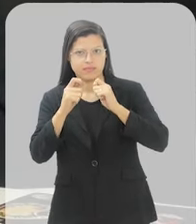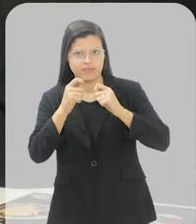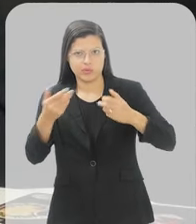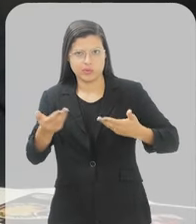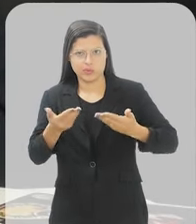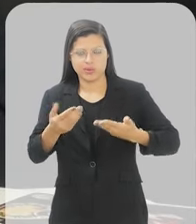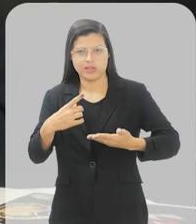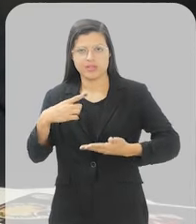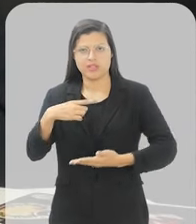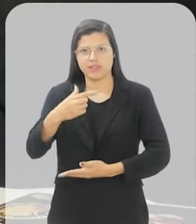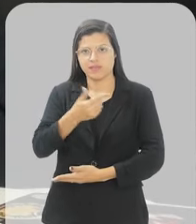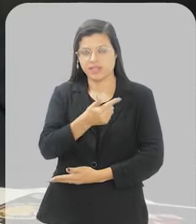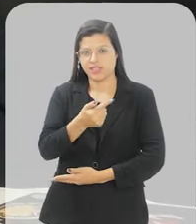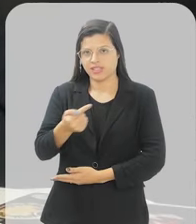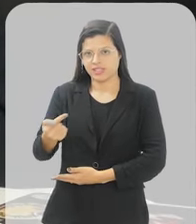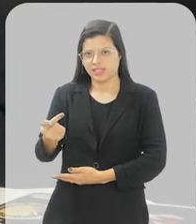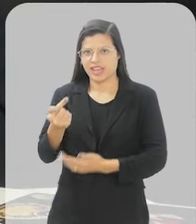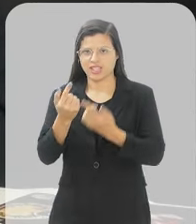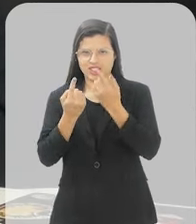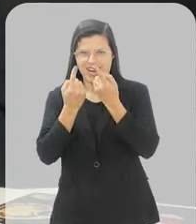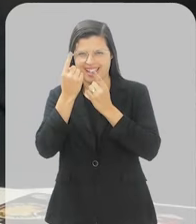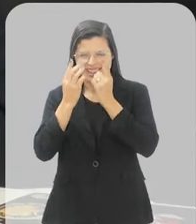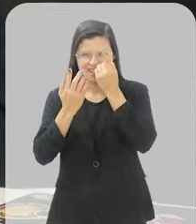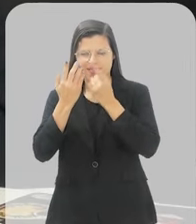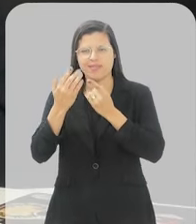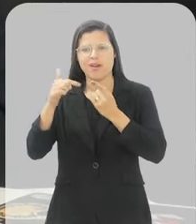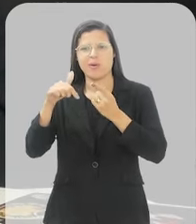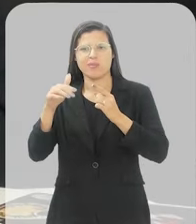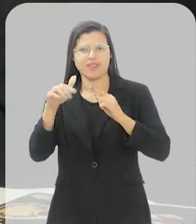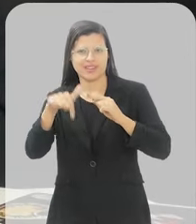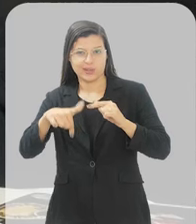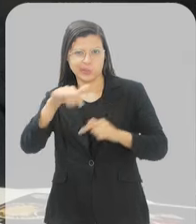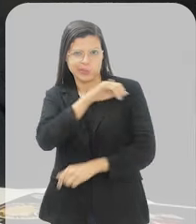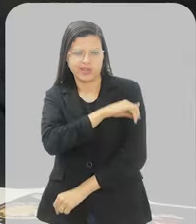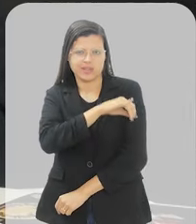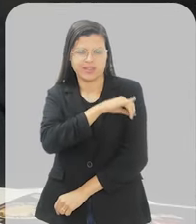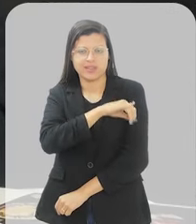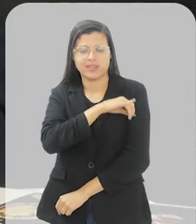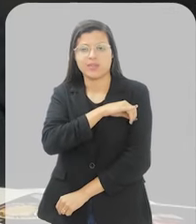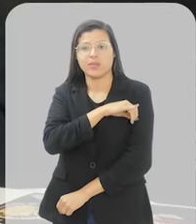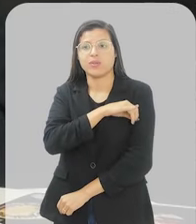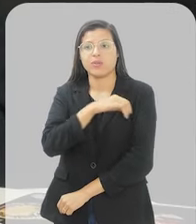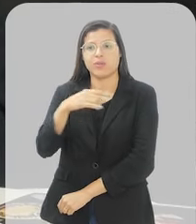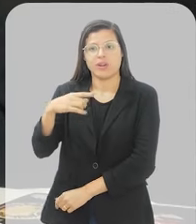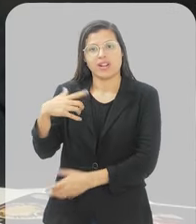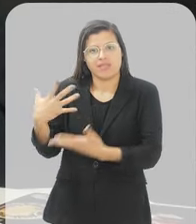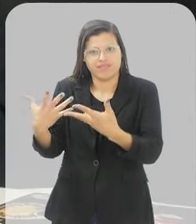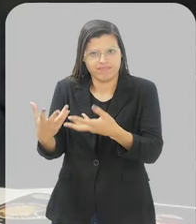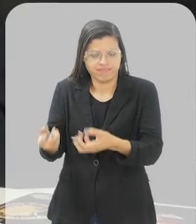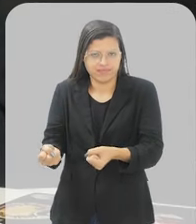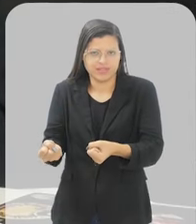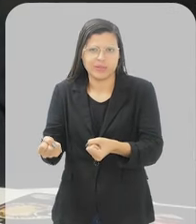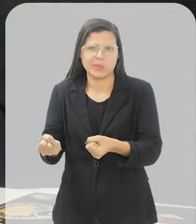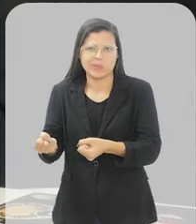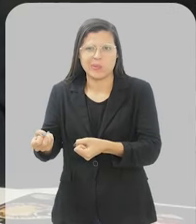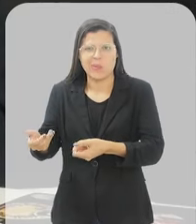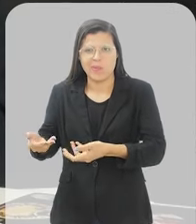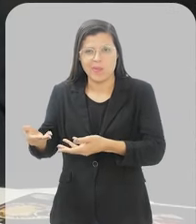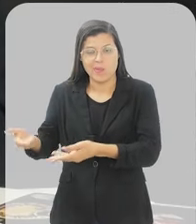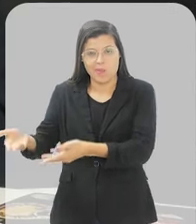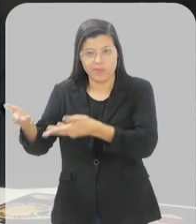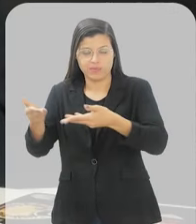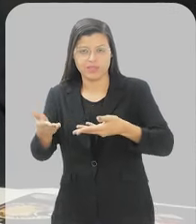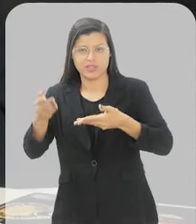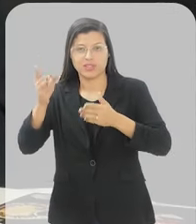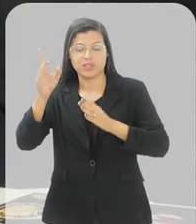nosso entrevistado de hoje tem 27 carnavais numa escola da Zona Oeste aqui do Rio de Janeiro. Ele recebeu e aceitou o convite